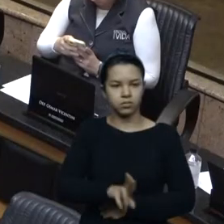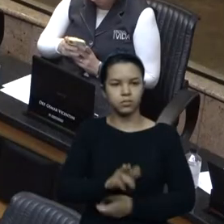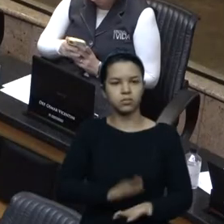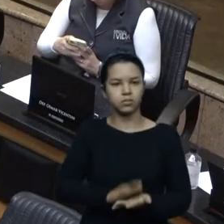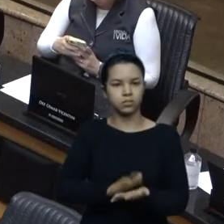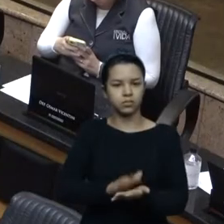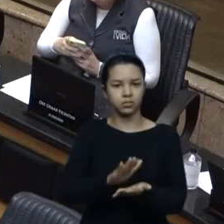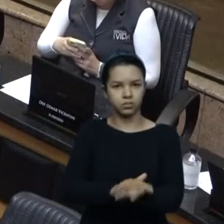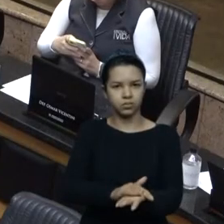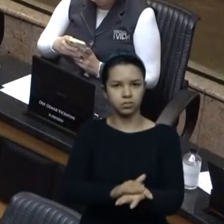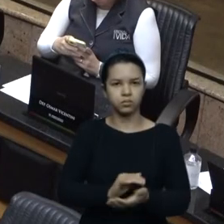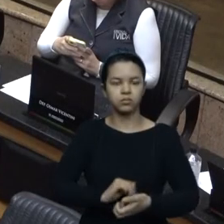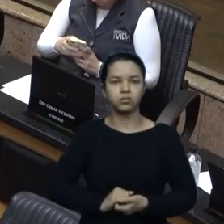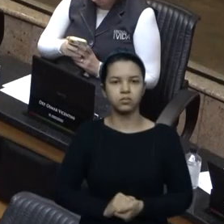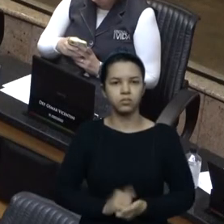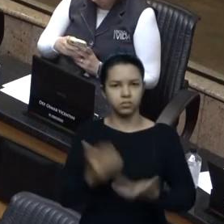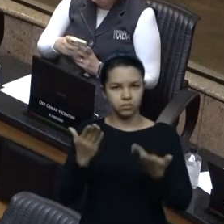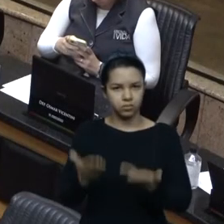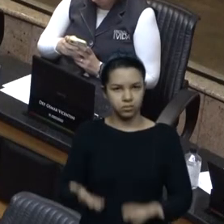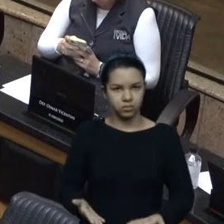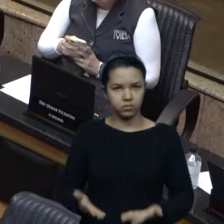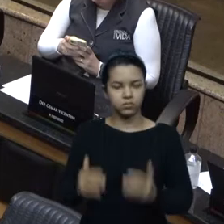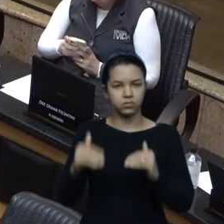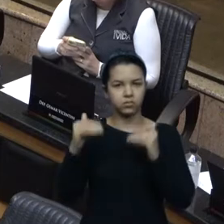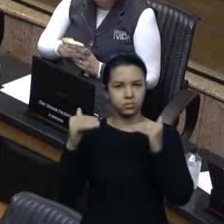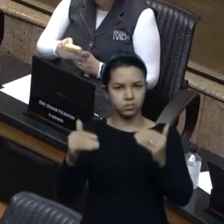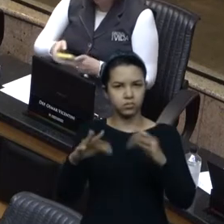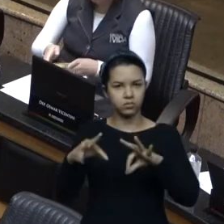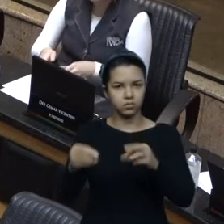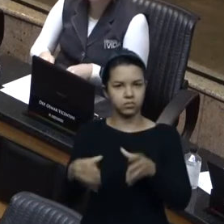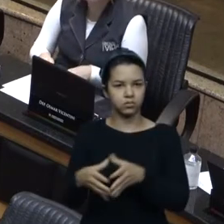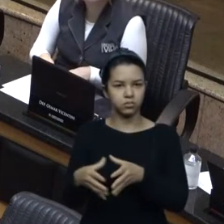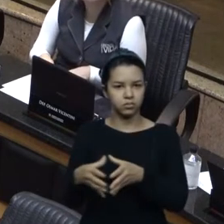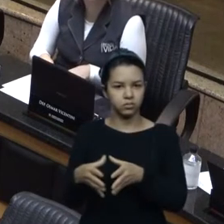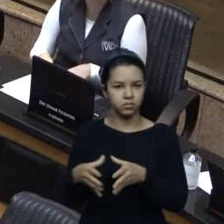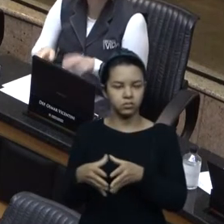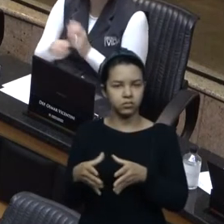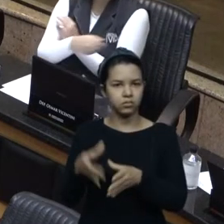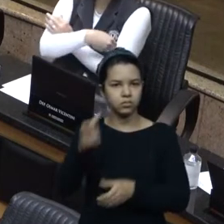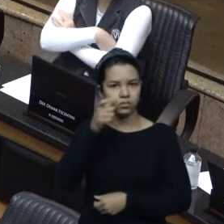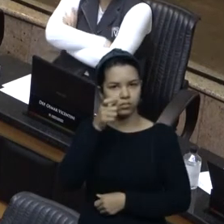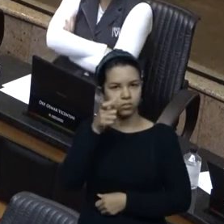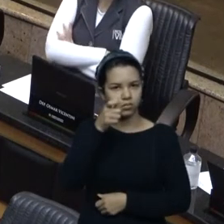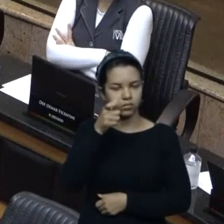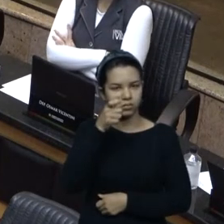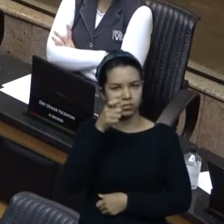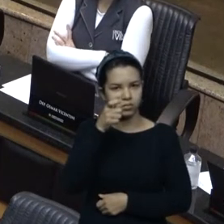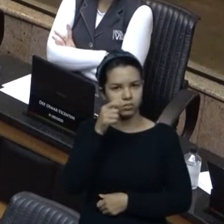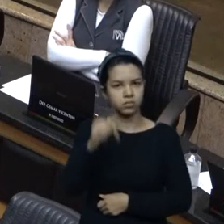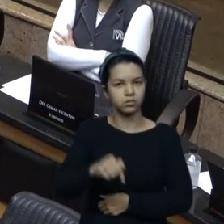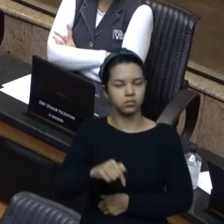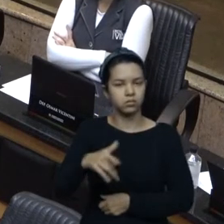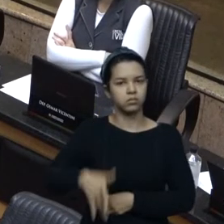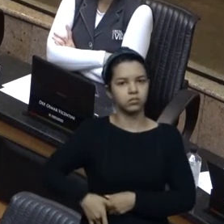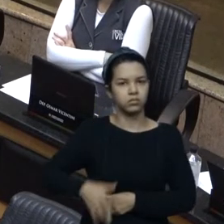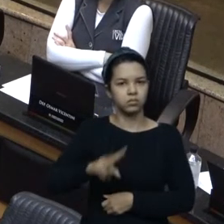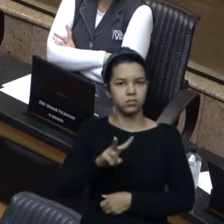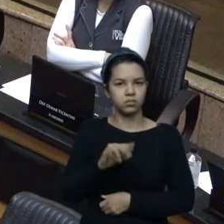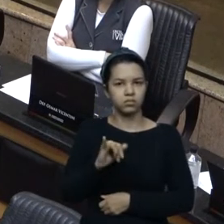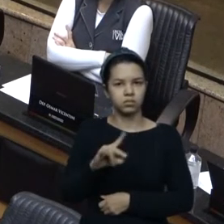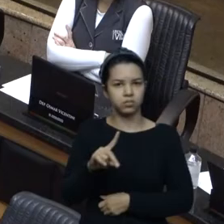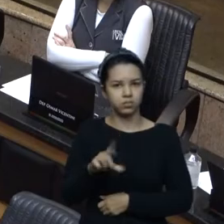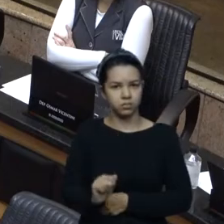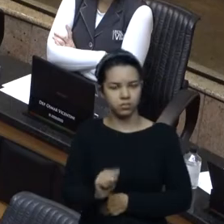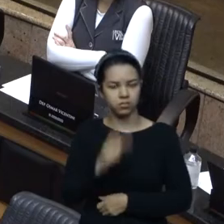Parabenizar Vossa Excelência e toda a equipe que acompanha aqui da Renal Vida, dizer